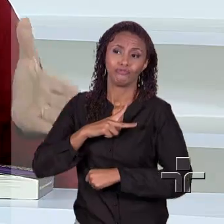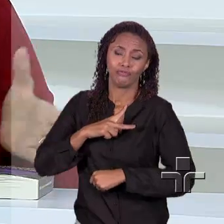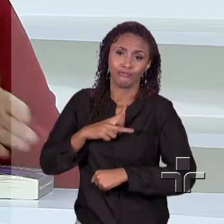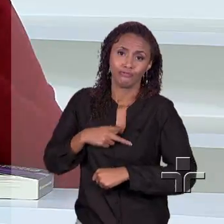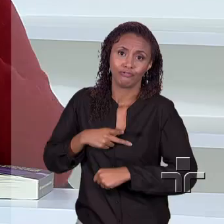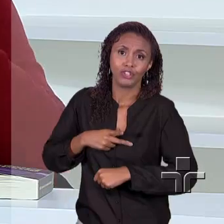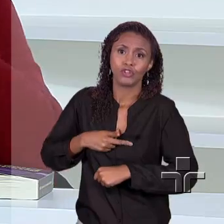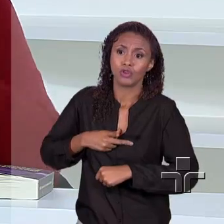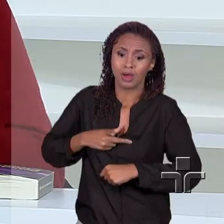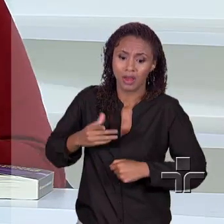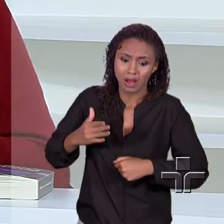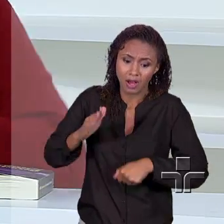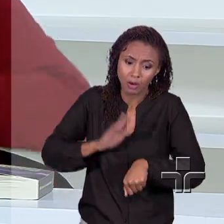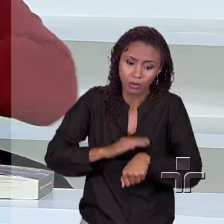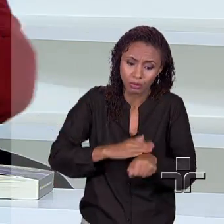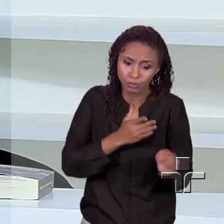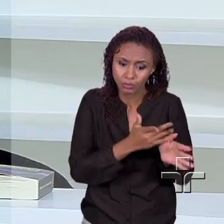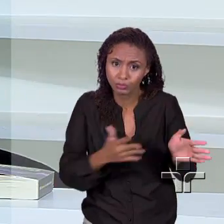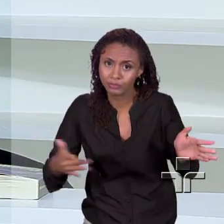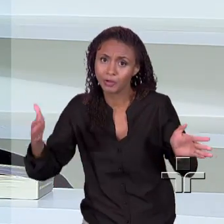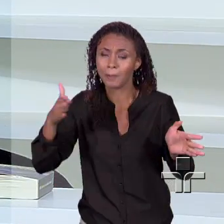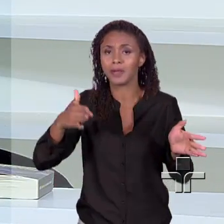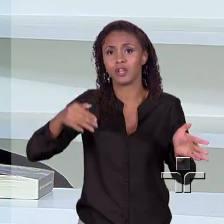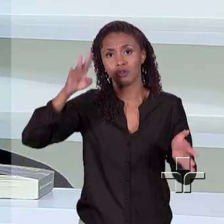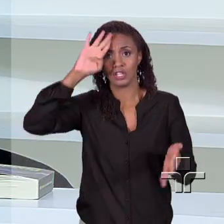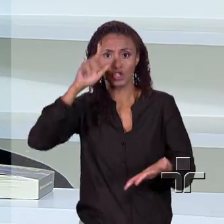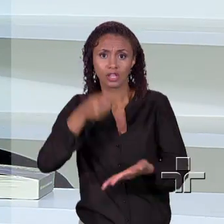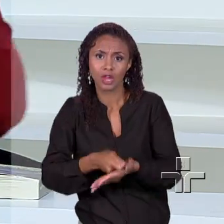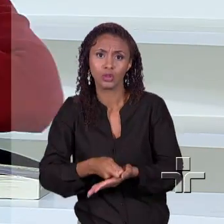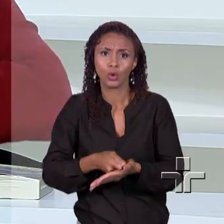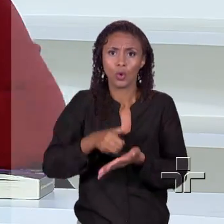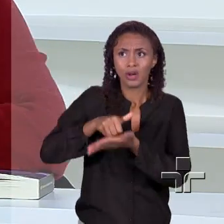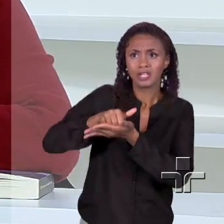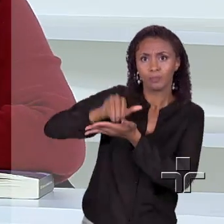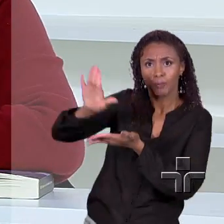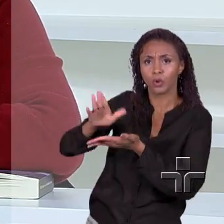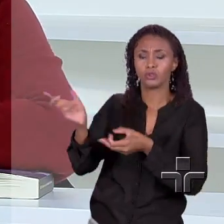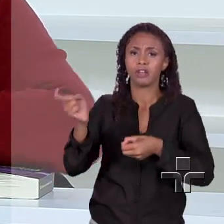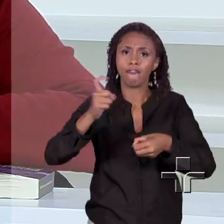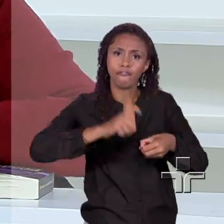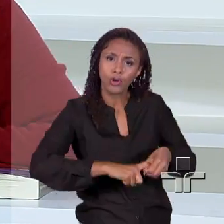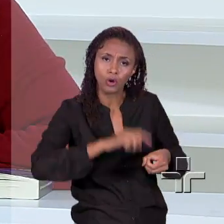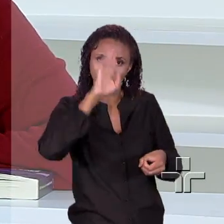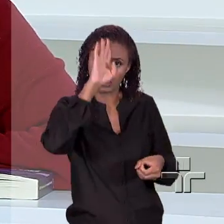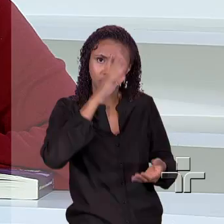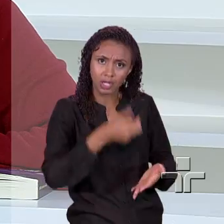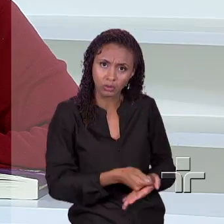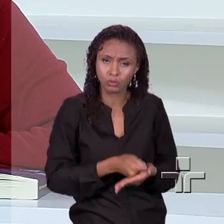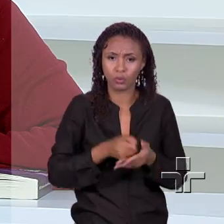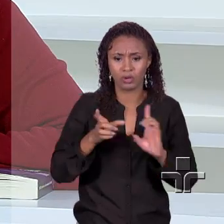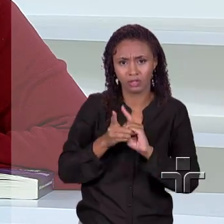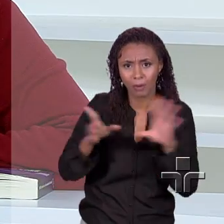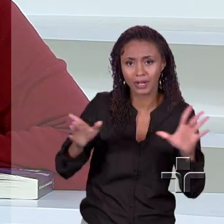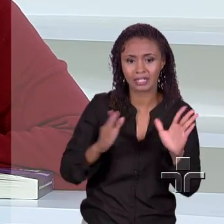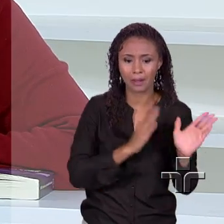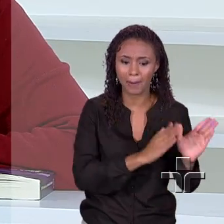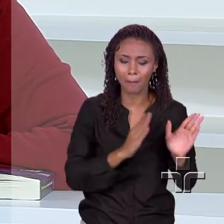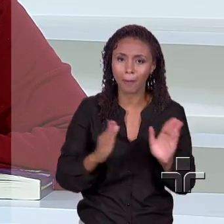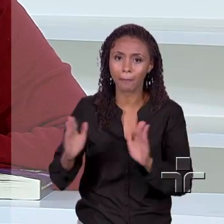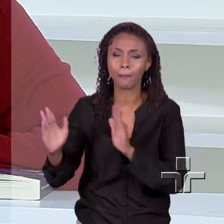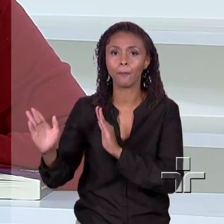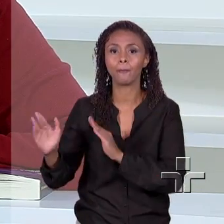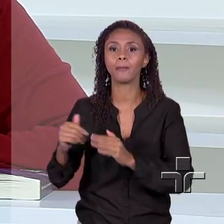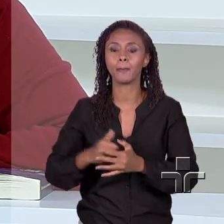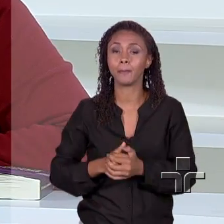de ditadura, do exílio, a volta da ditadura e a construção da democracia, um pouco na linha que o List, que me